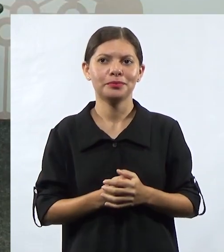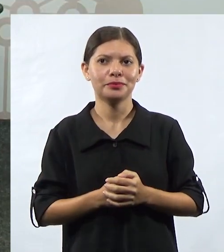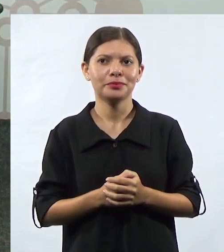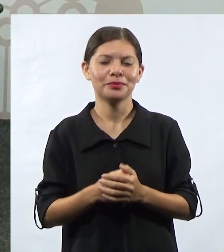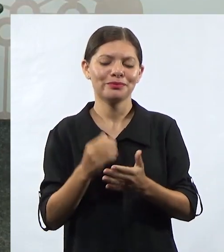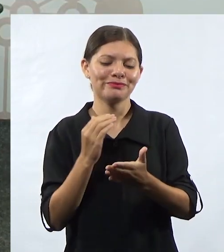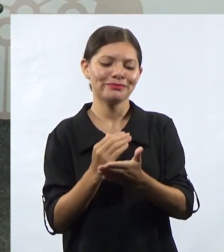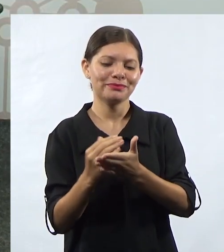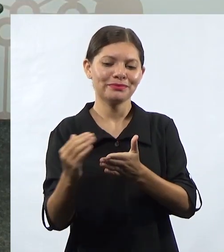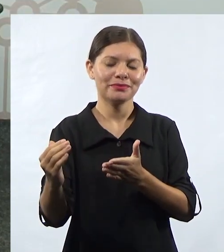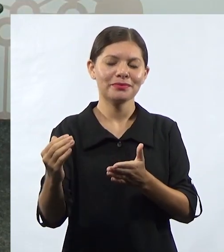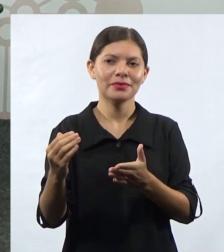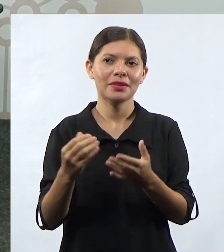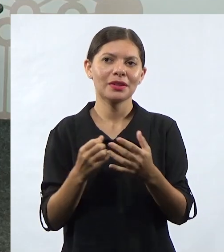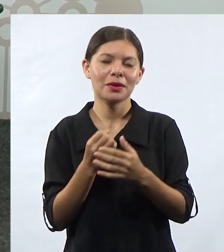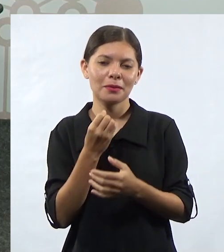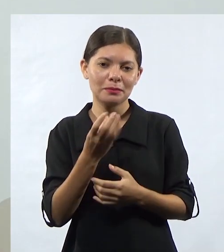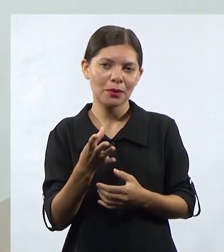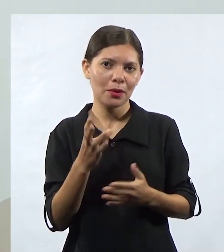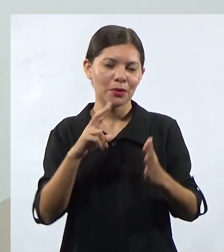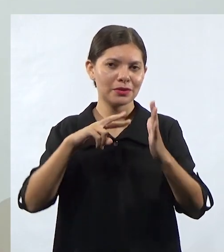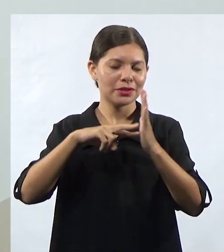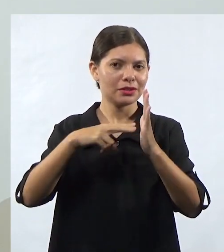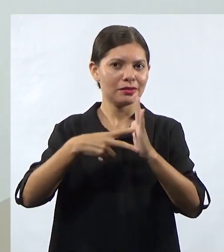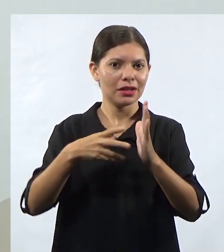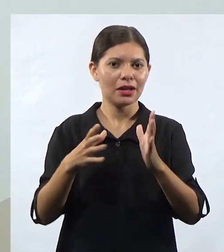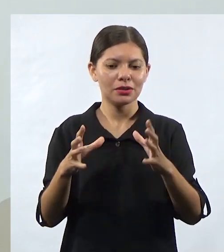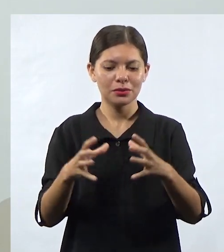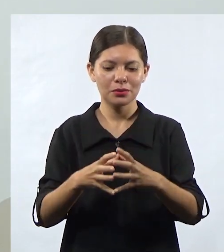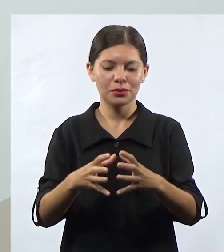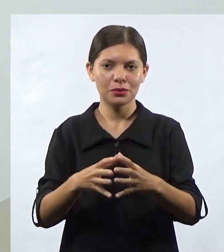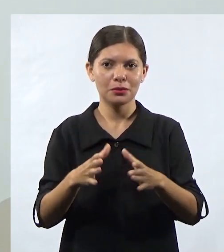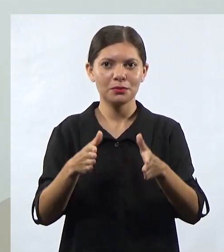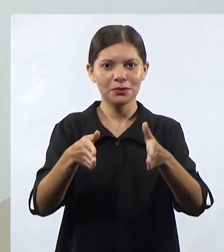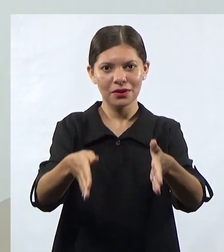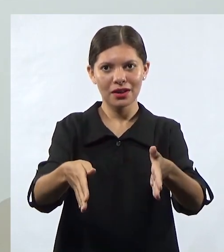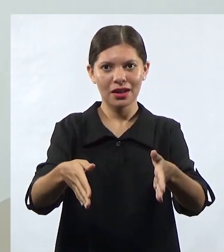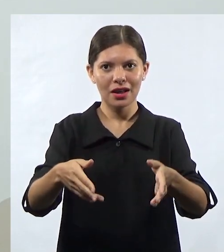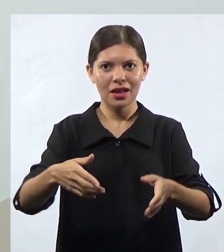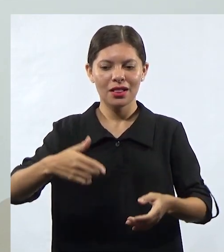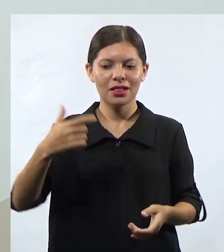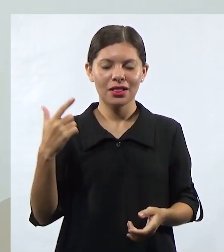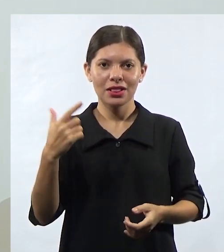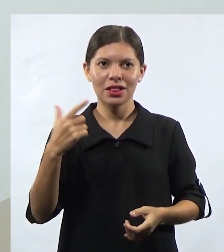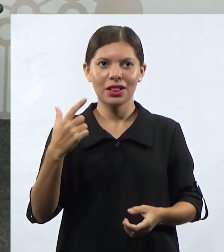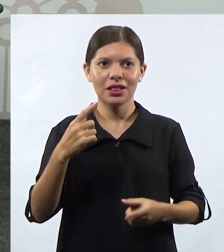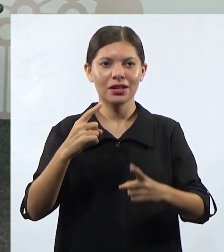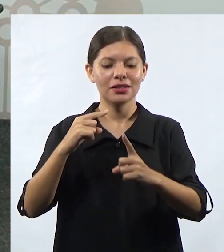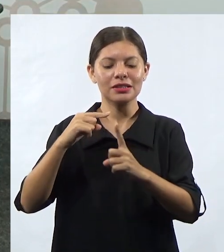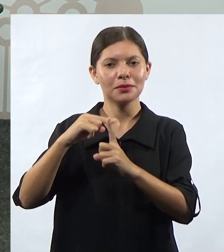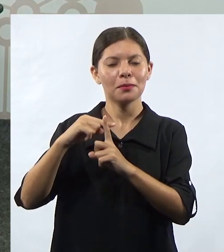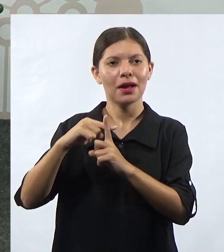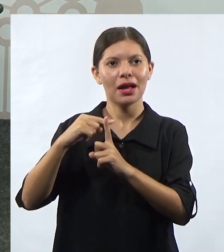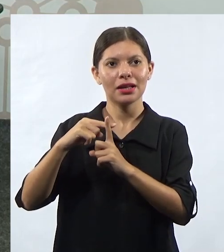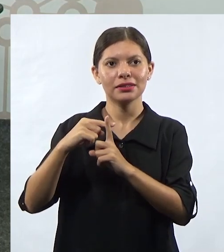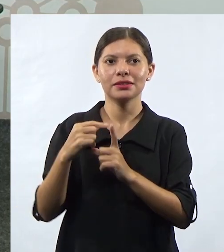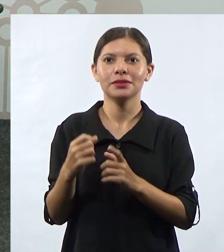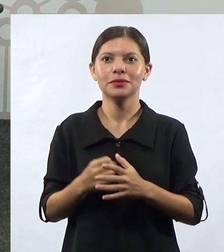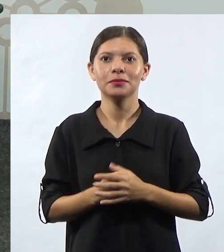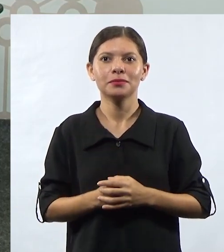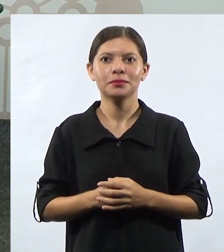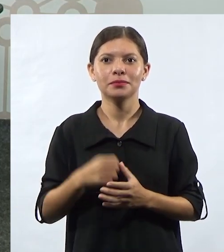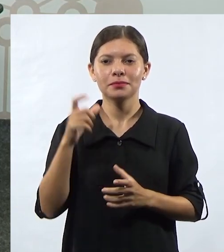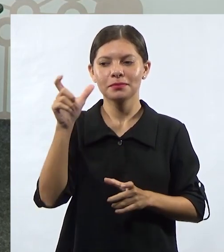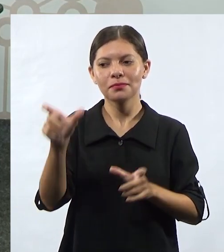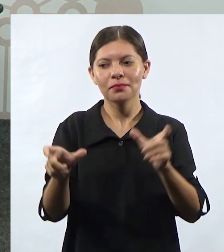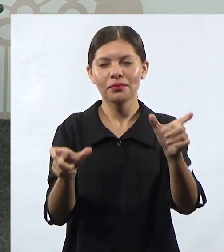começou mesmo. Bom, o que é um grupo focal? Um grupo focal é mais do que duas pessoas, tá, Saulo? Tá bom. Por isso que é grupo, né, professora?